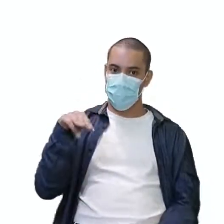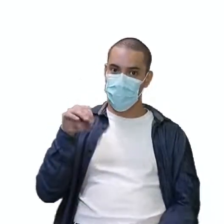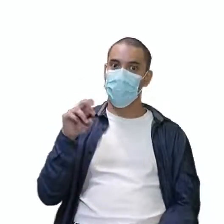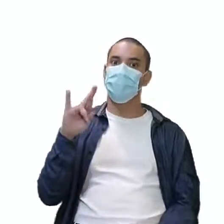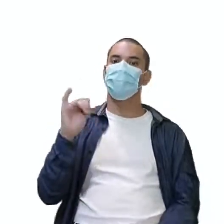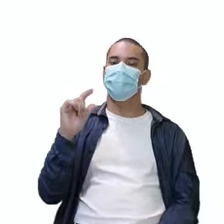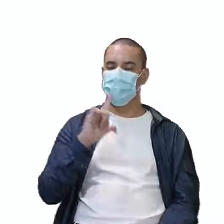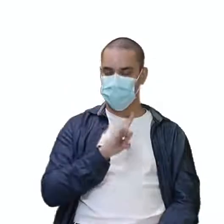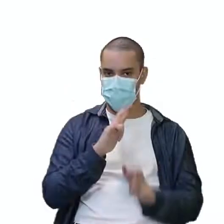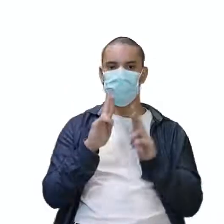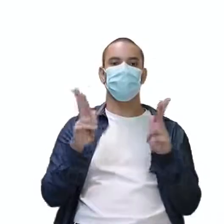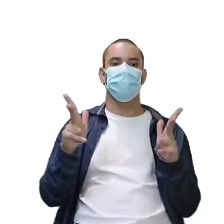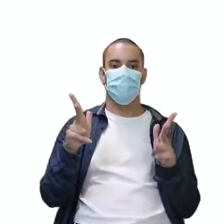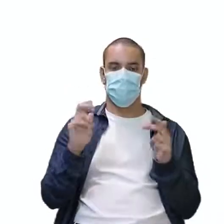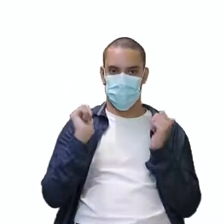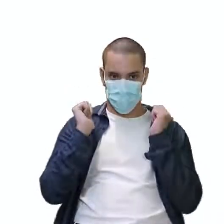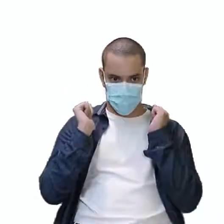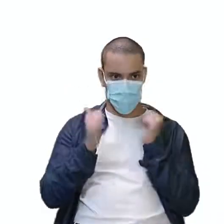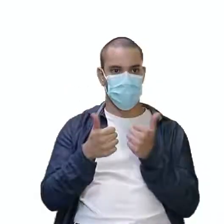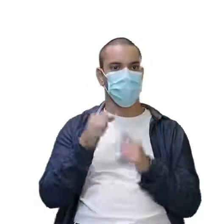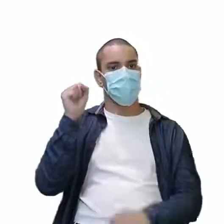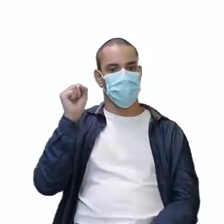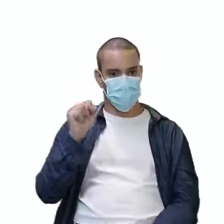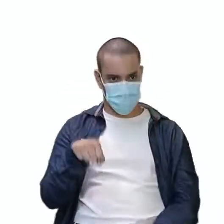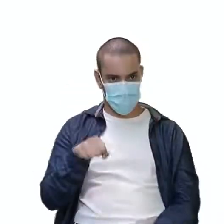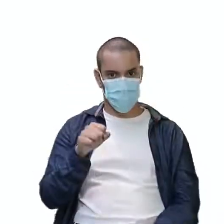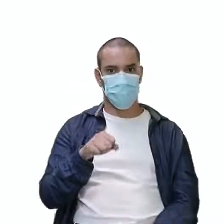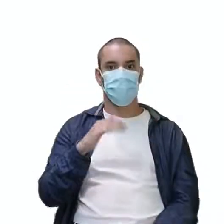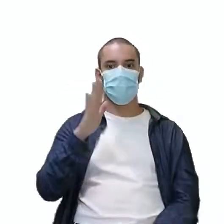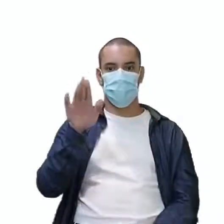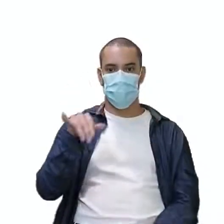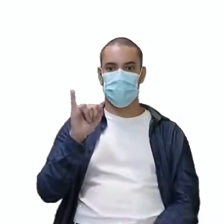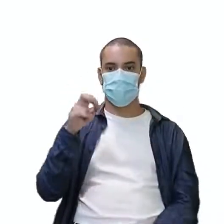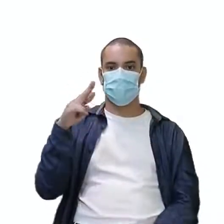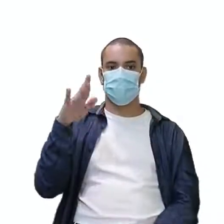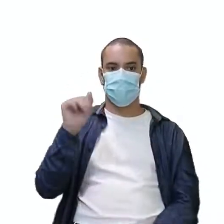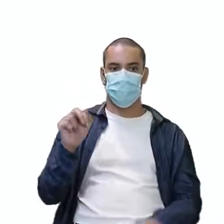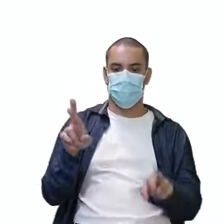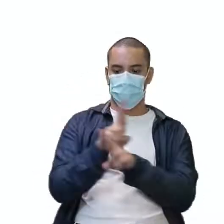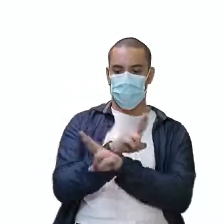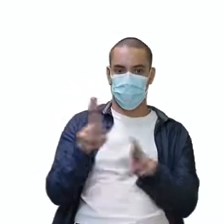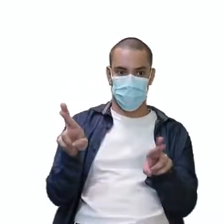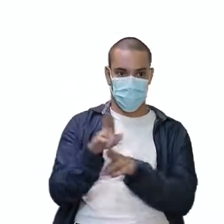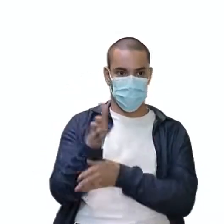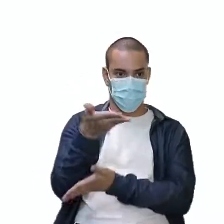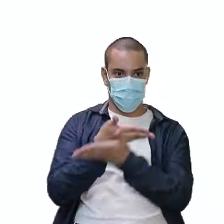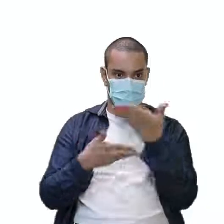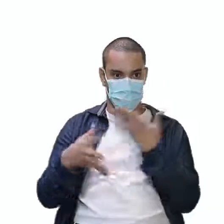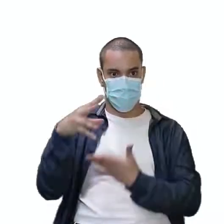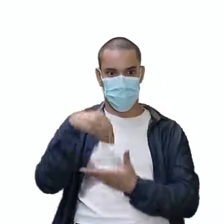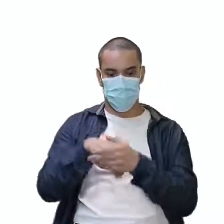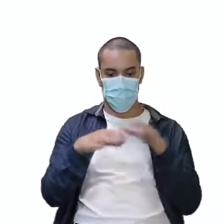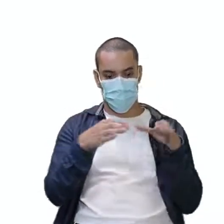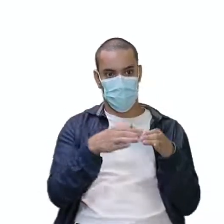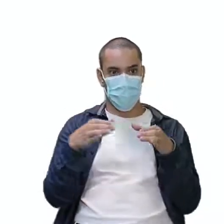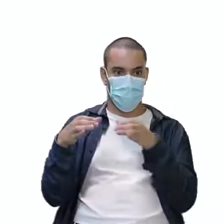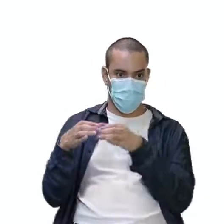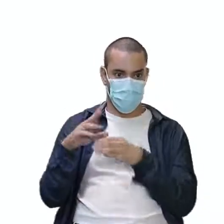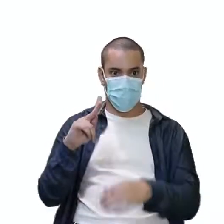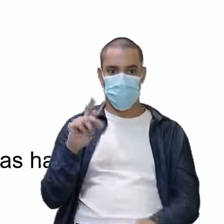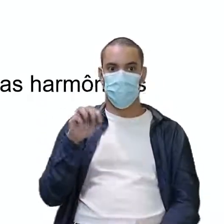formatos dos indivíduos. Beleza. É uma relação intraespecífica entre indivíduos da mesma espécie e de